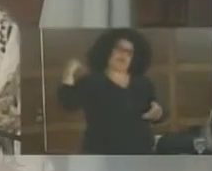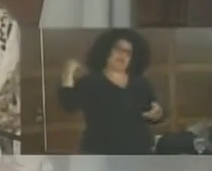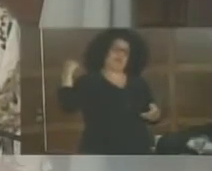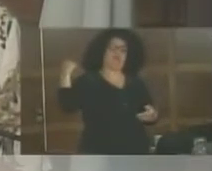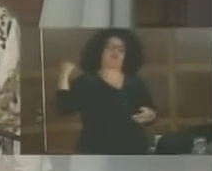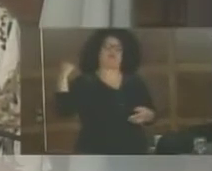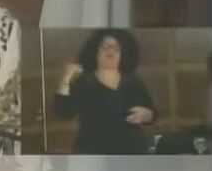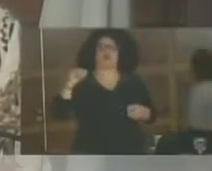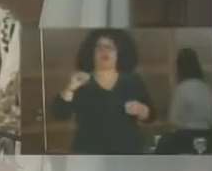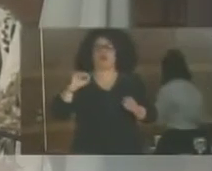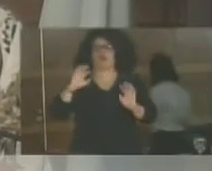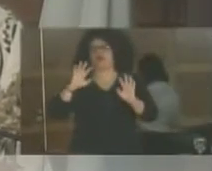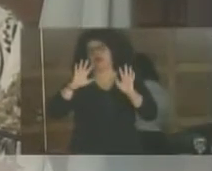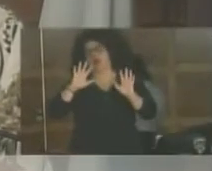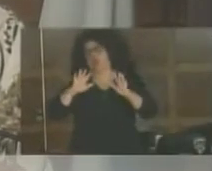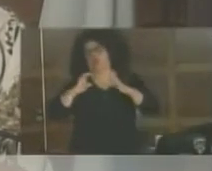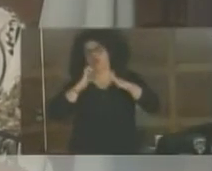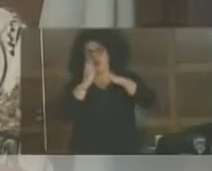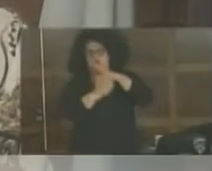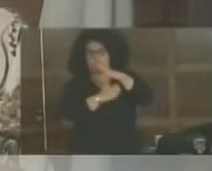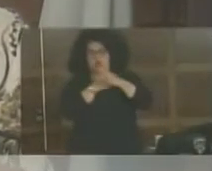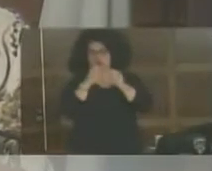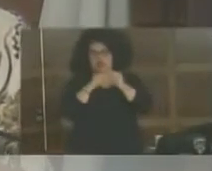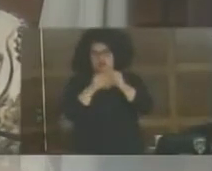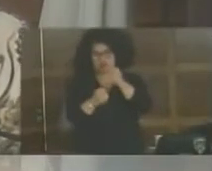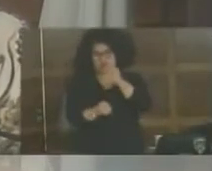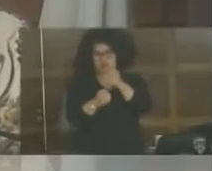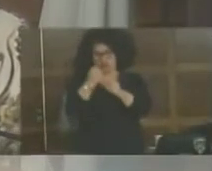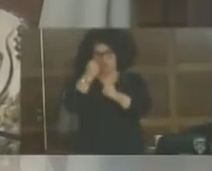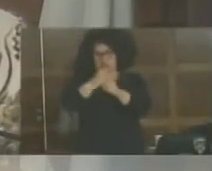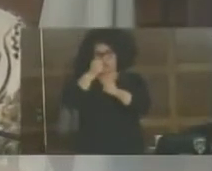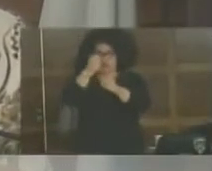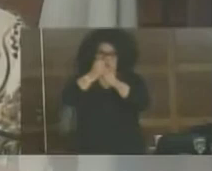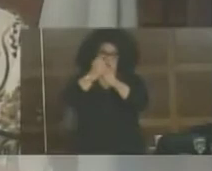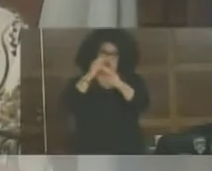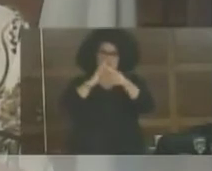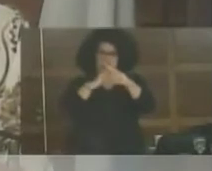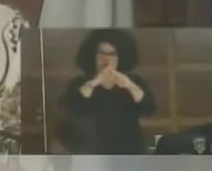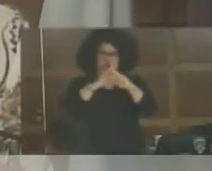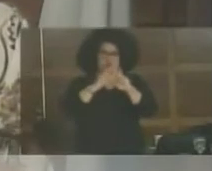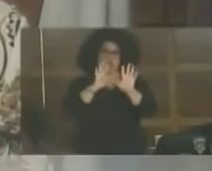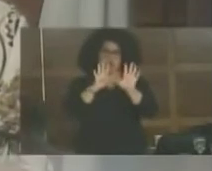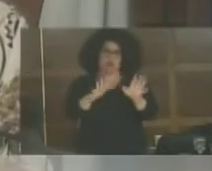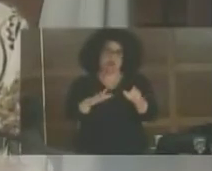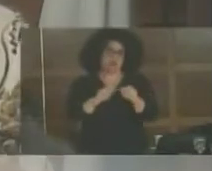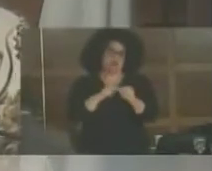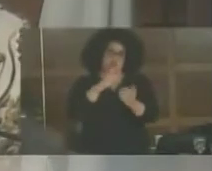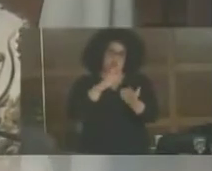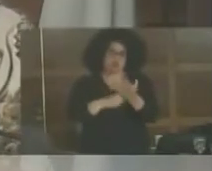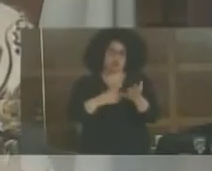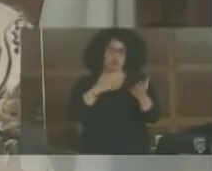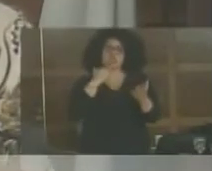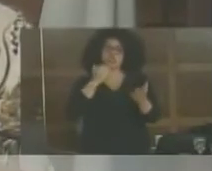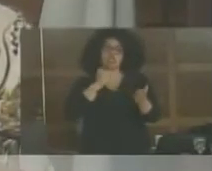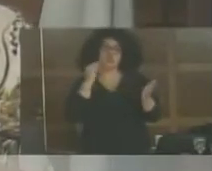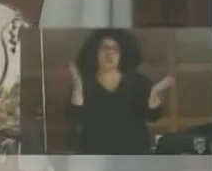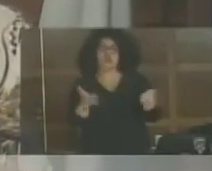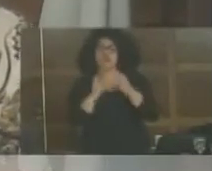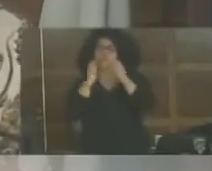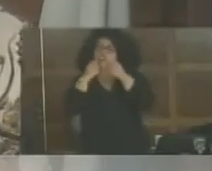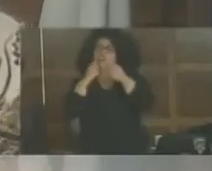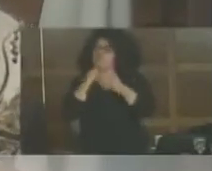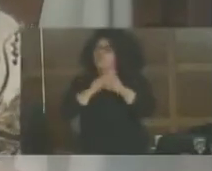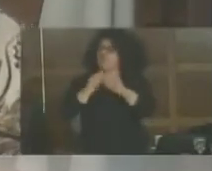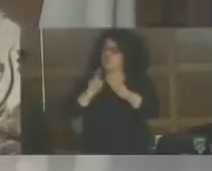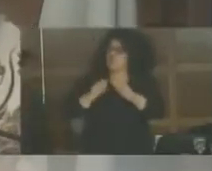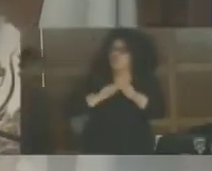lá com a empresa que construiu o condomínio. Isso não foi feito e não adianta ficar chorando, não foi feito.